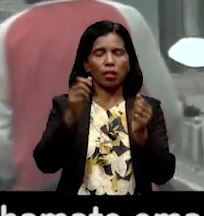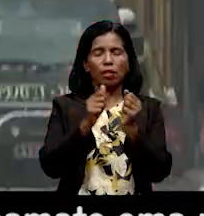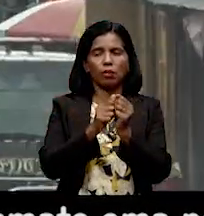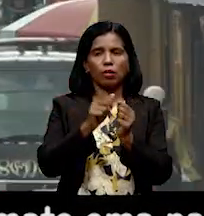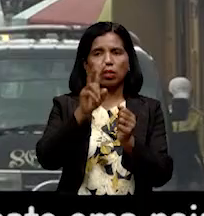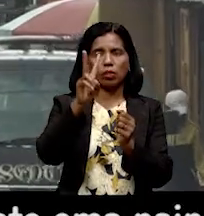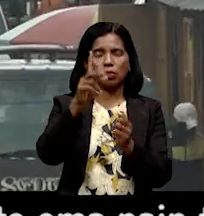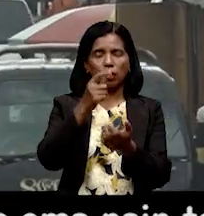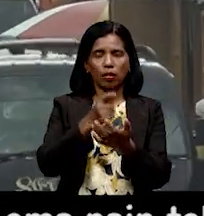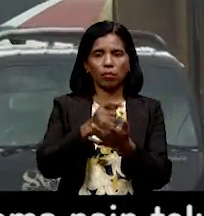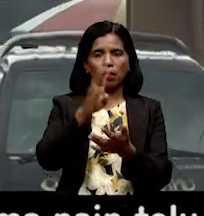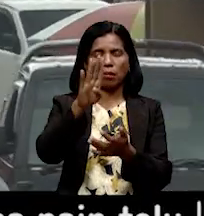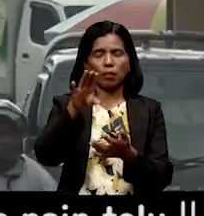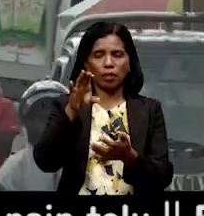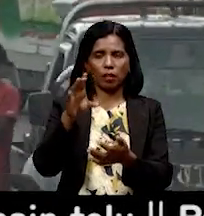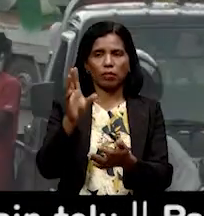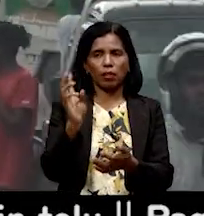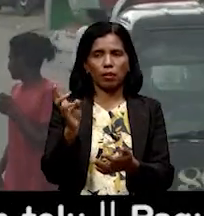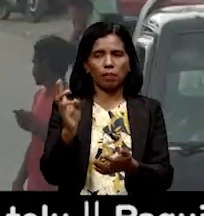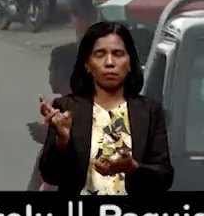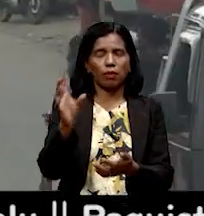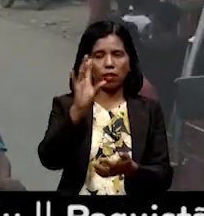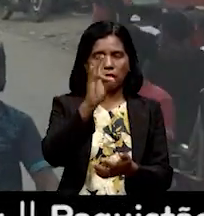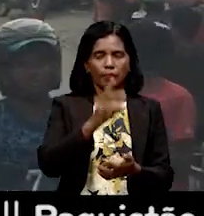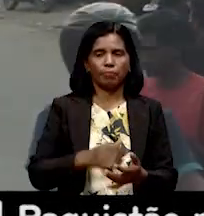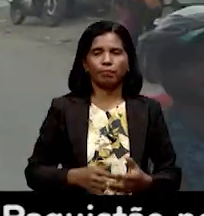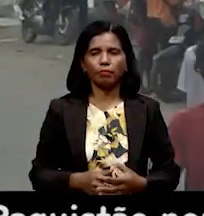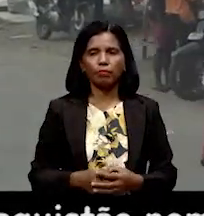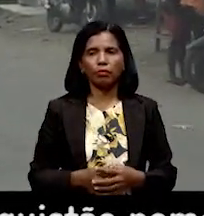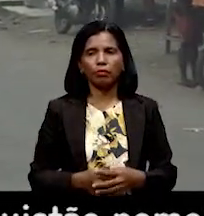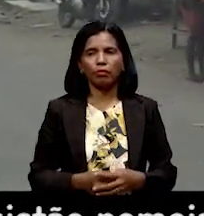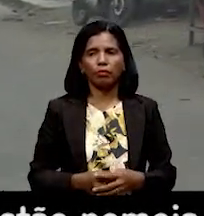atus hat sianulu resinen. Gasparinha de Souza, Zuvial da Costa, Ziemen.